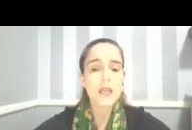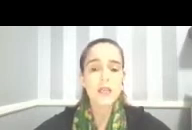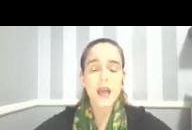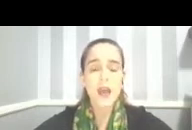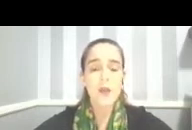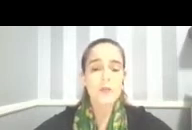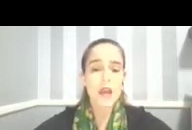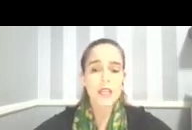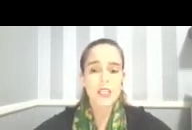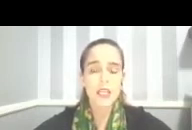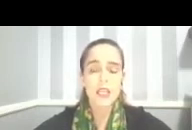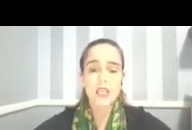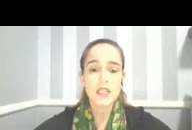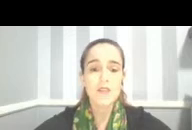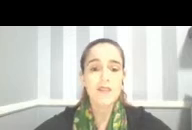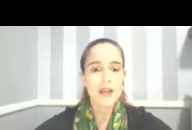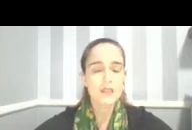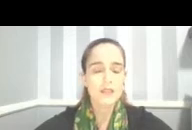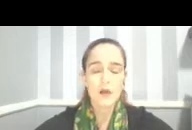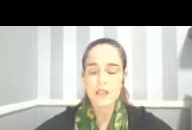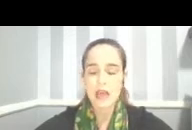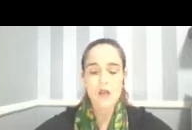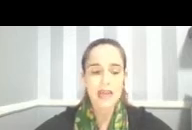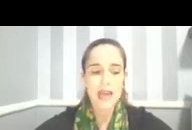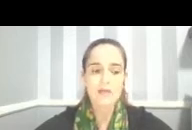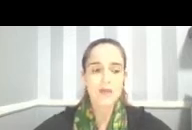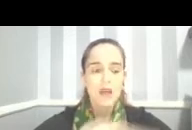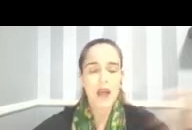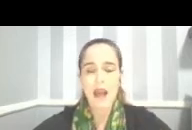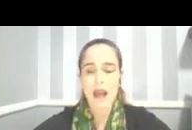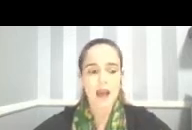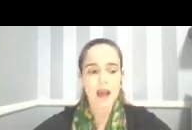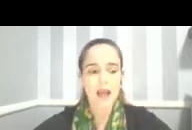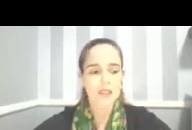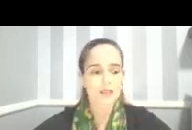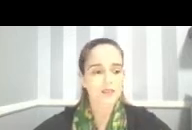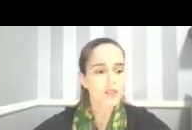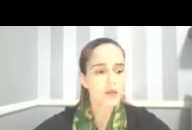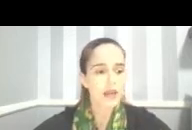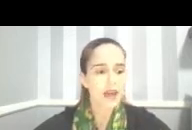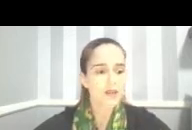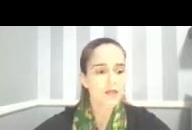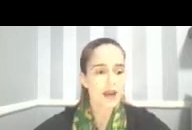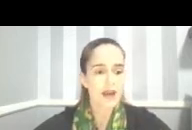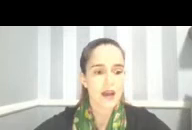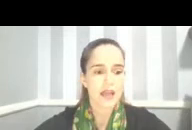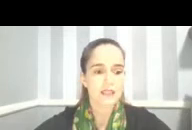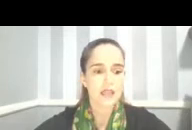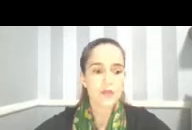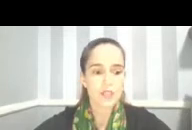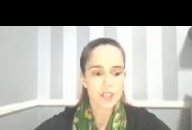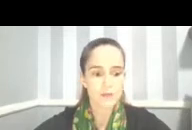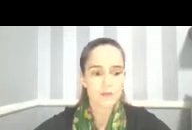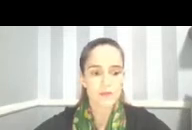tranquila, é uma hemorragia que não vai causar um agravo a nossa vida, um agravo